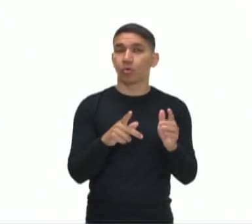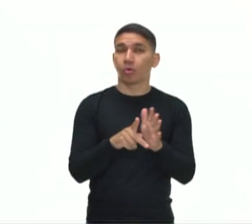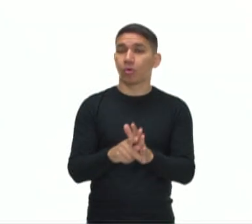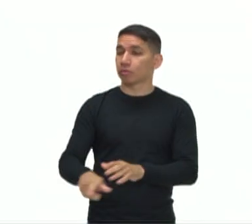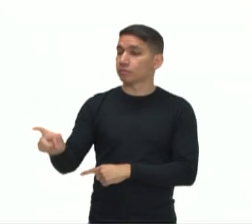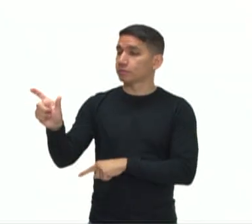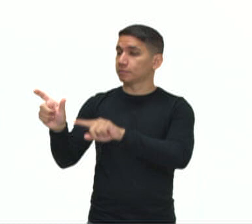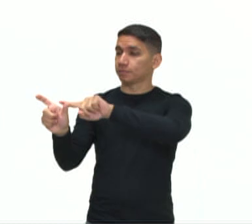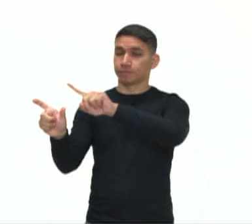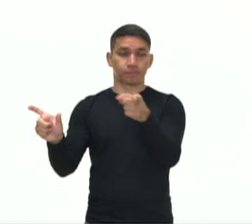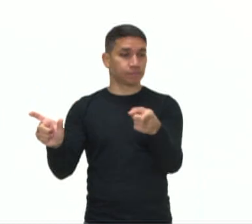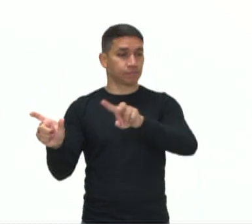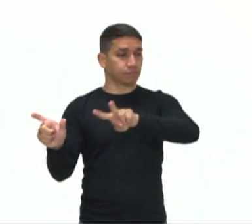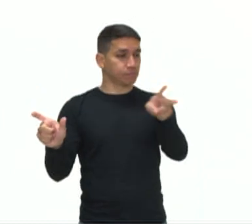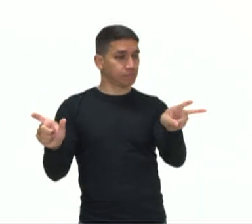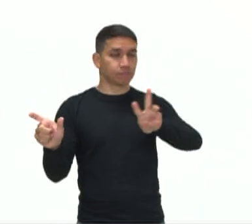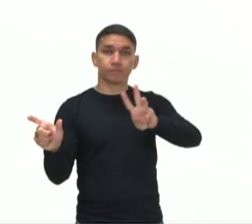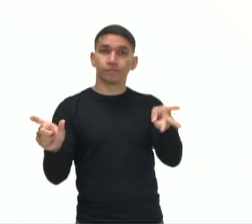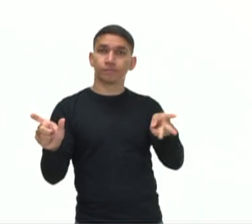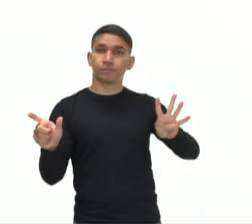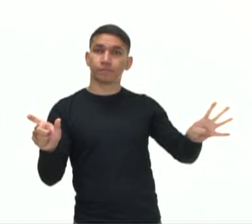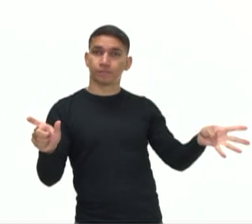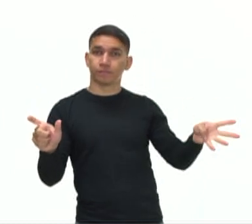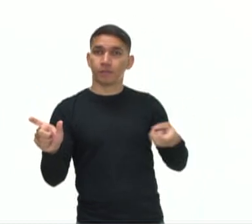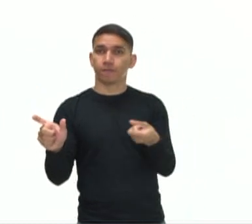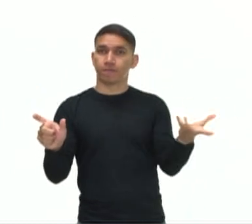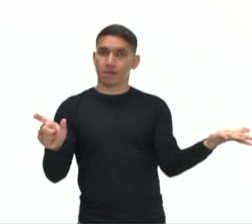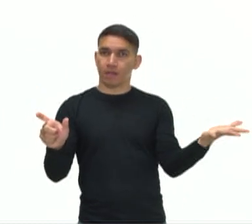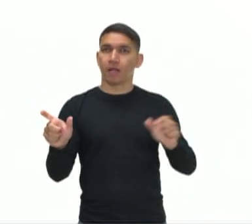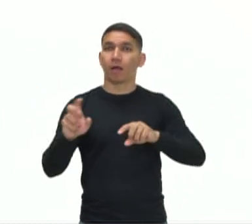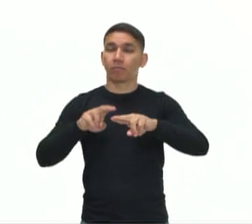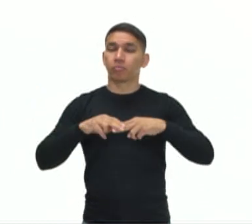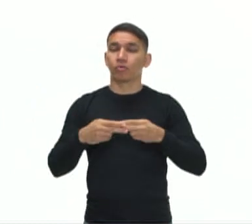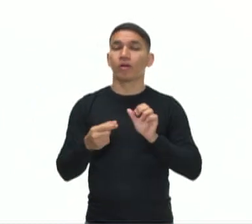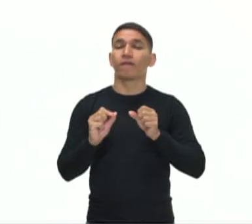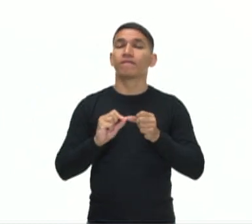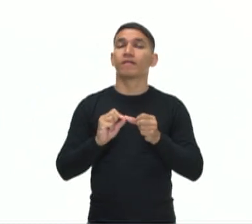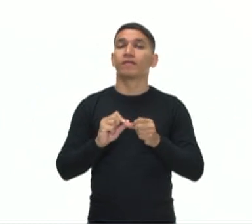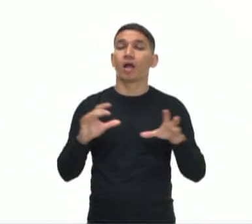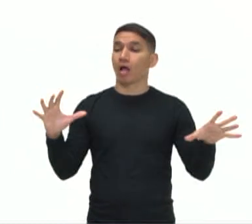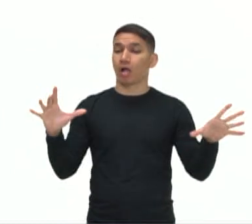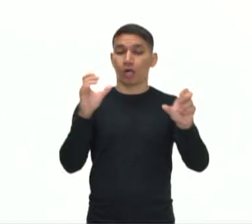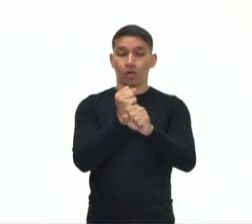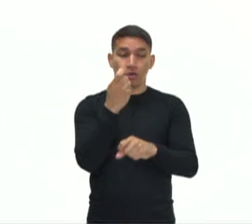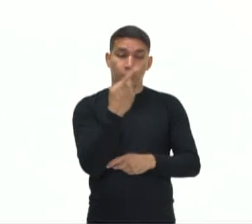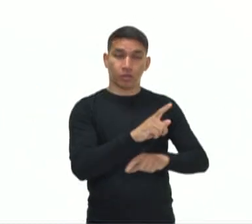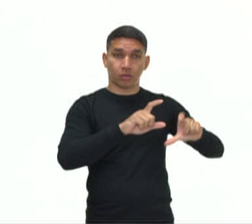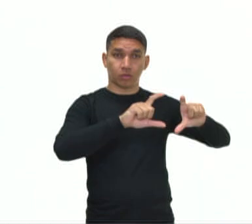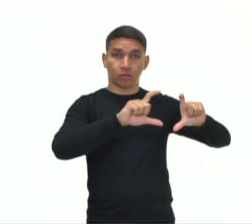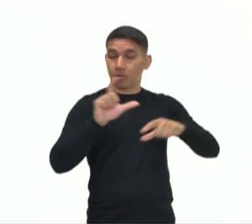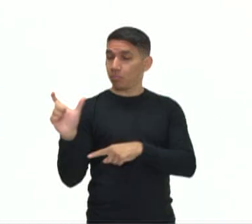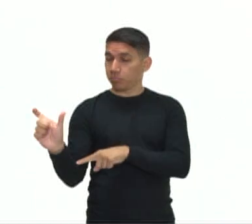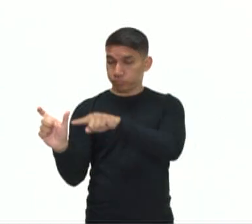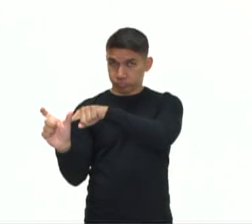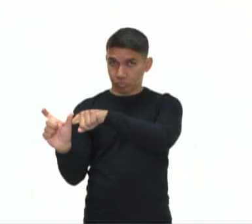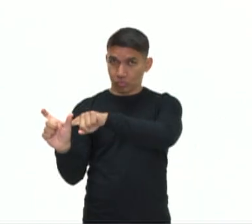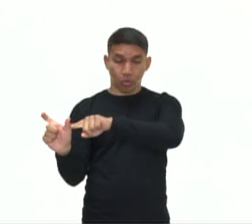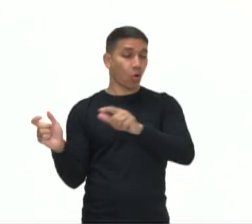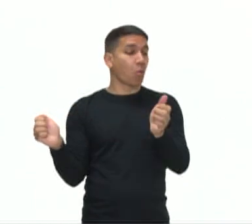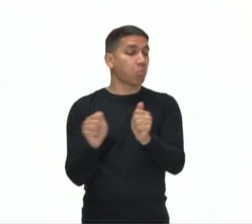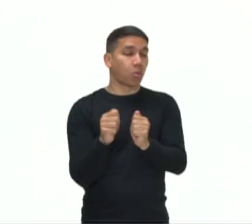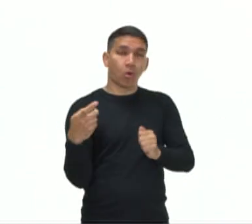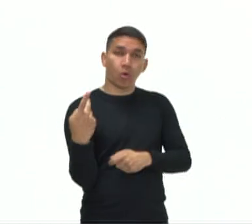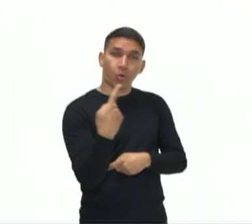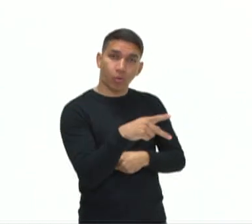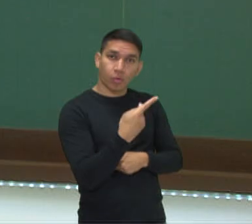de um monômio por um polinômio é dado pela soma do produto do monômio pelos termos do